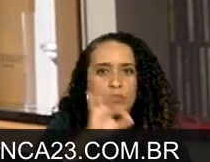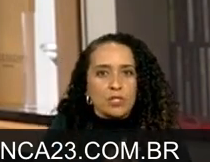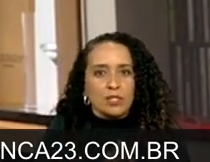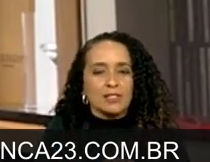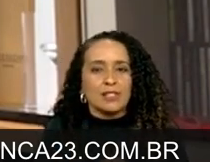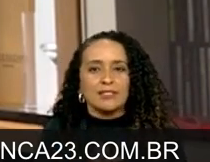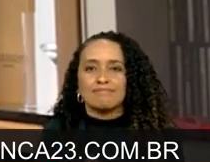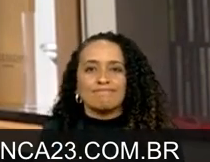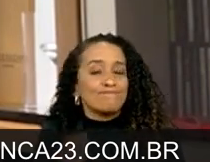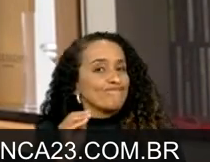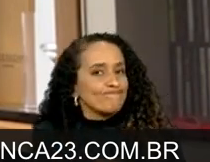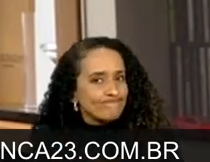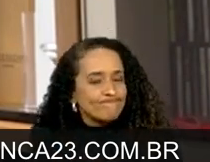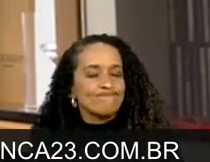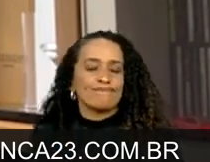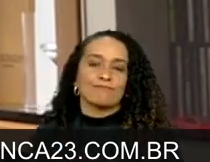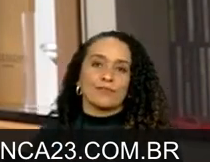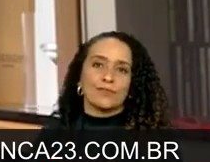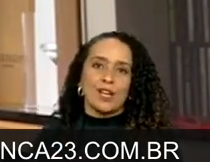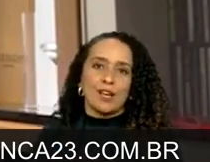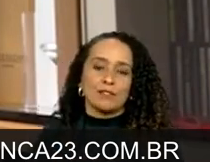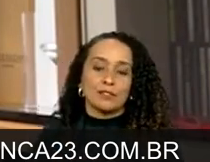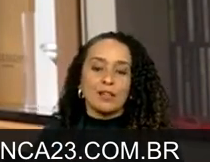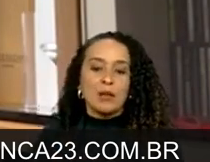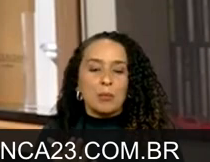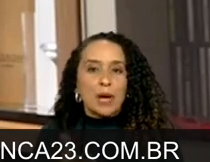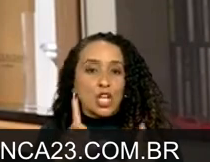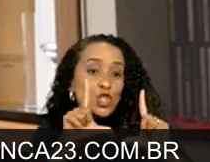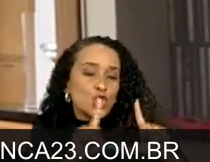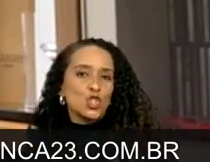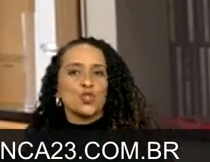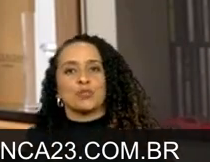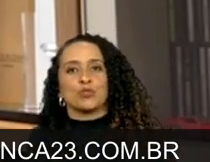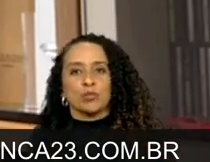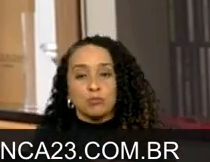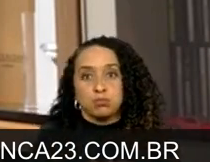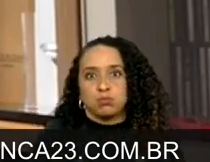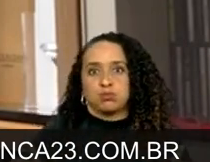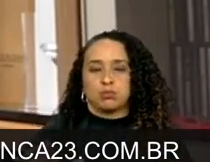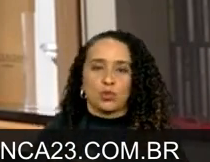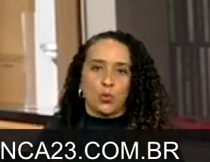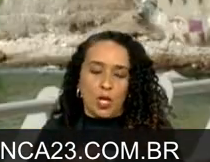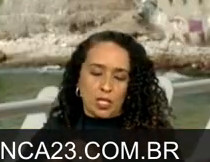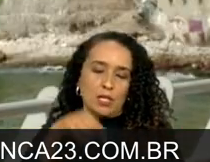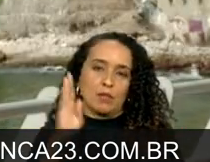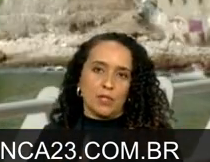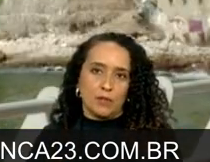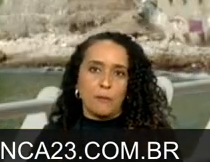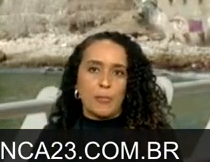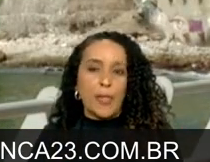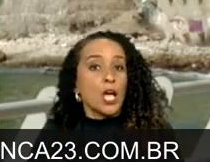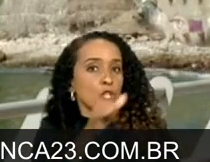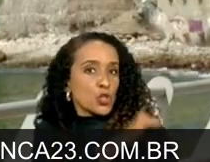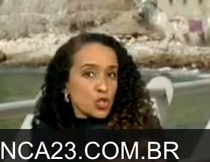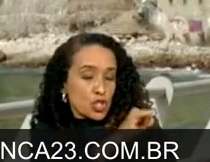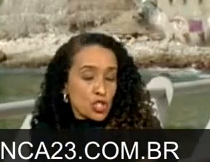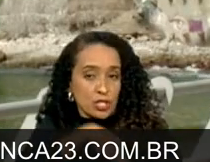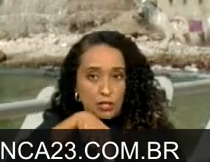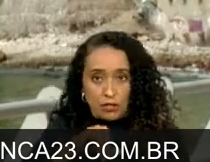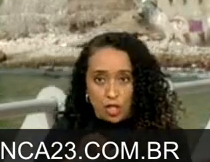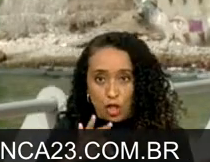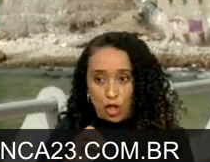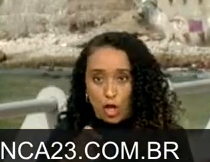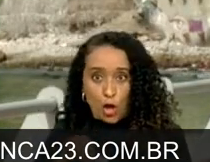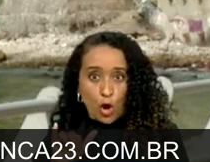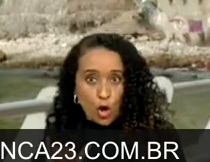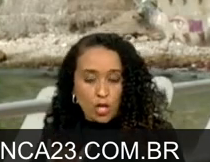sido insuficientes para diminuir o avanço da doença aqui no país. Niterói, na região metropolitana do